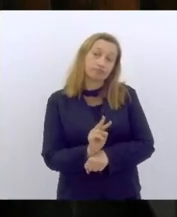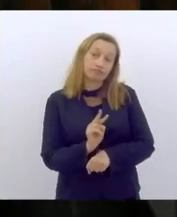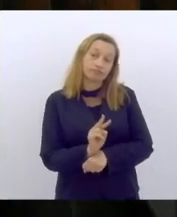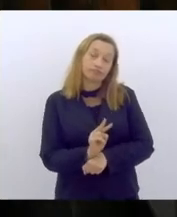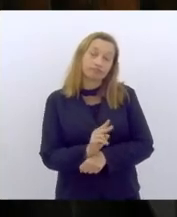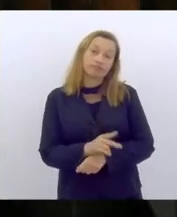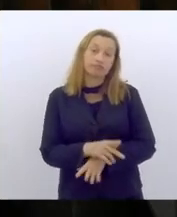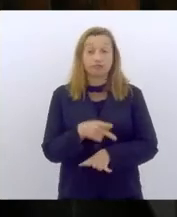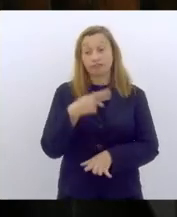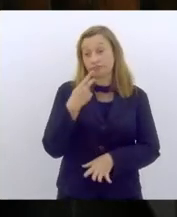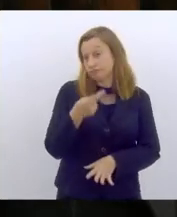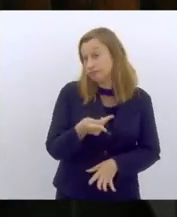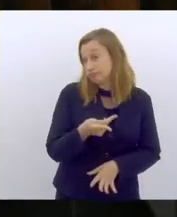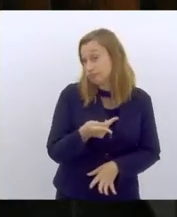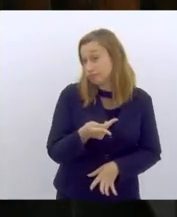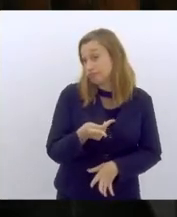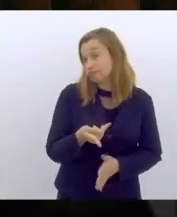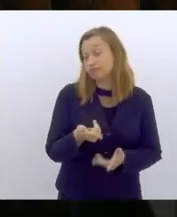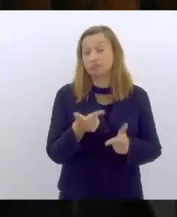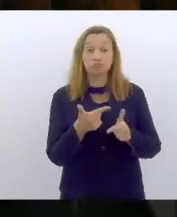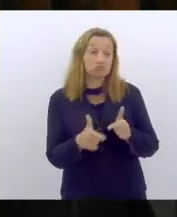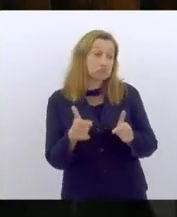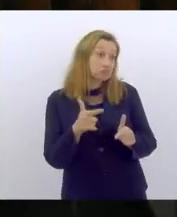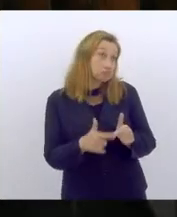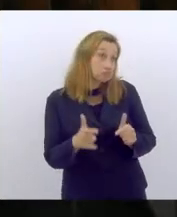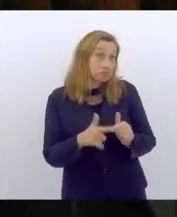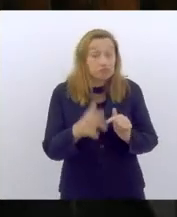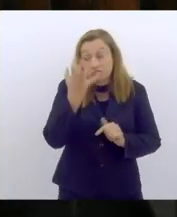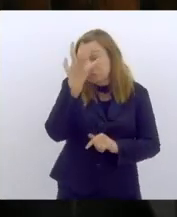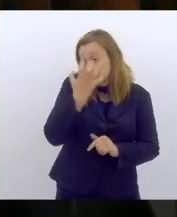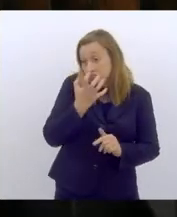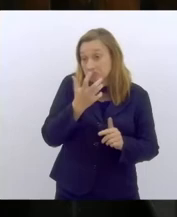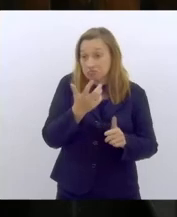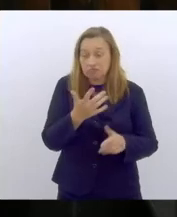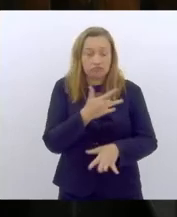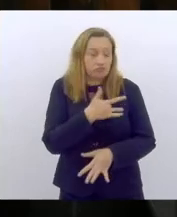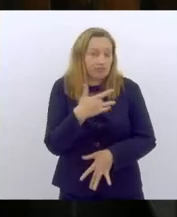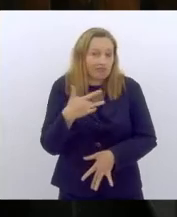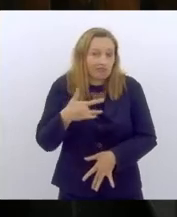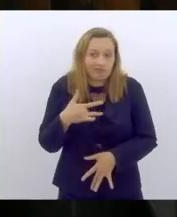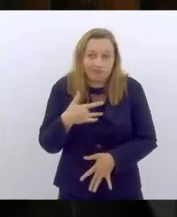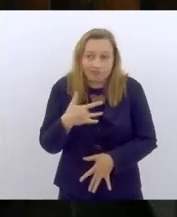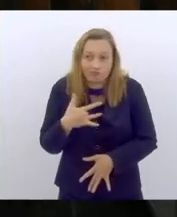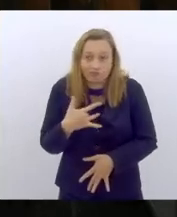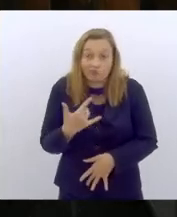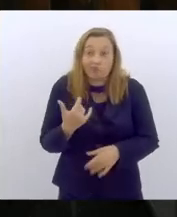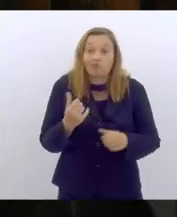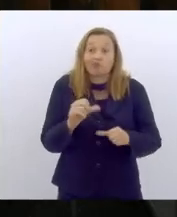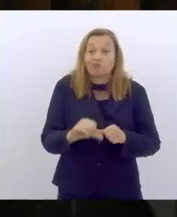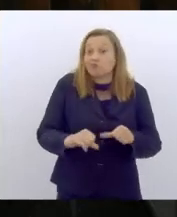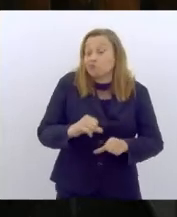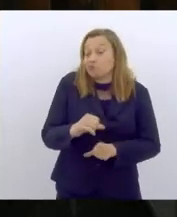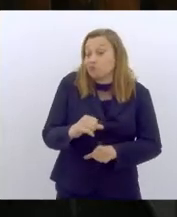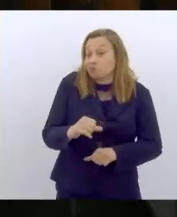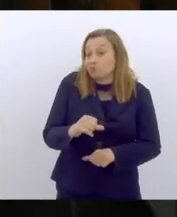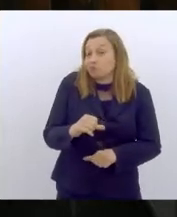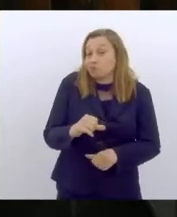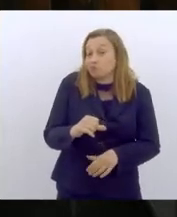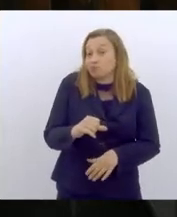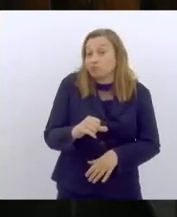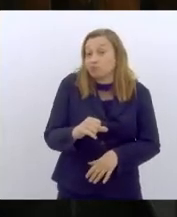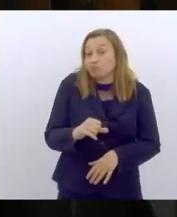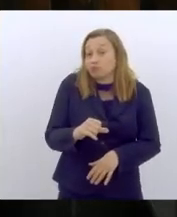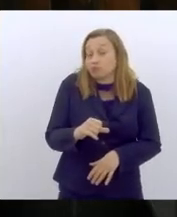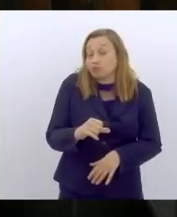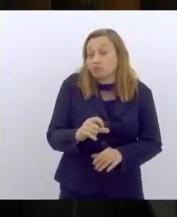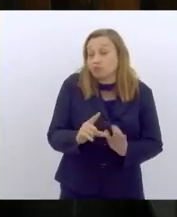dirá que tá com problemas sérios na saúde e querer irá mudar esse dispositivo legal